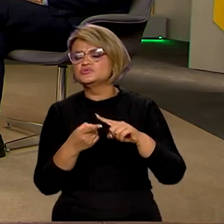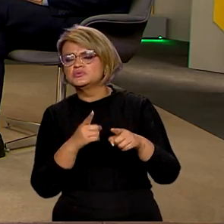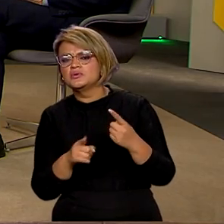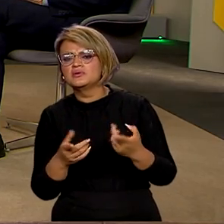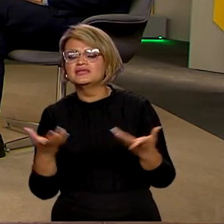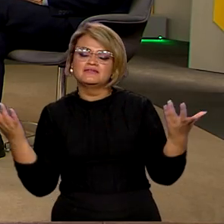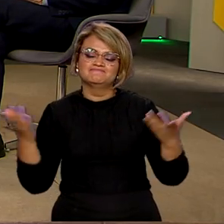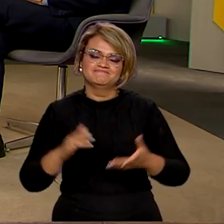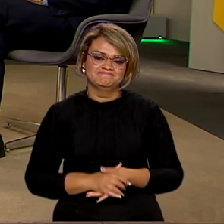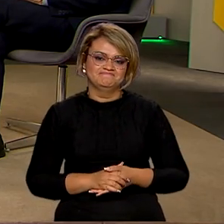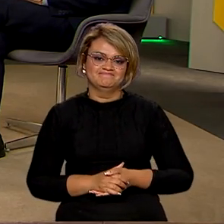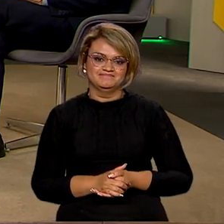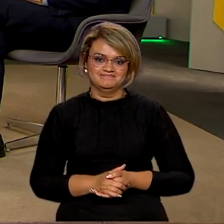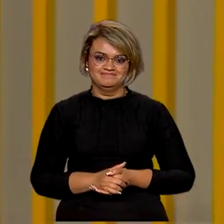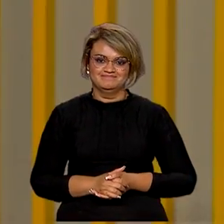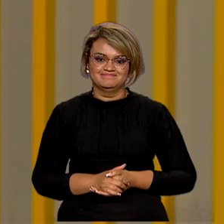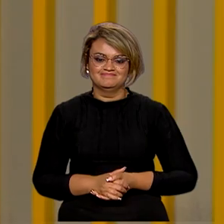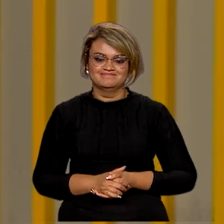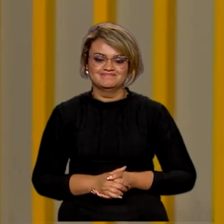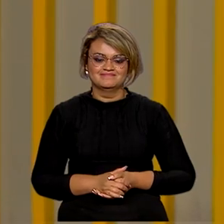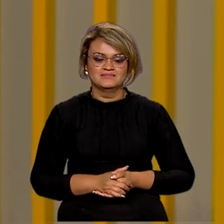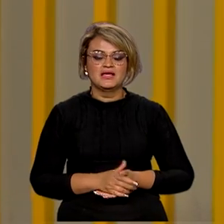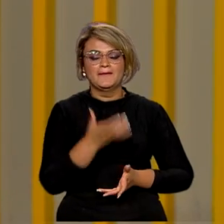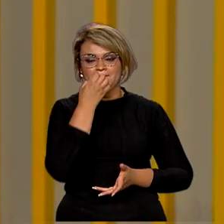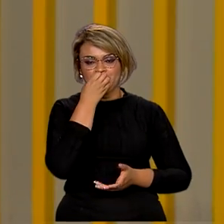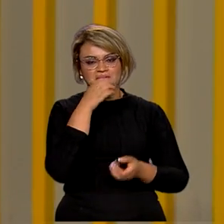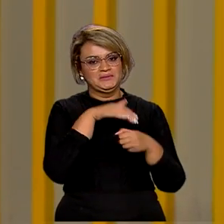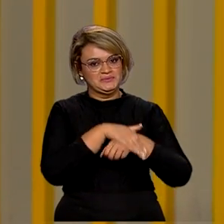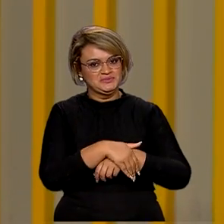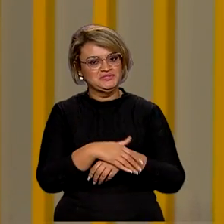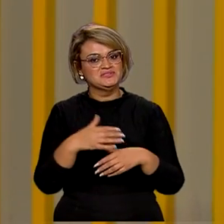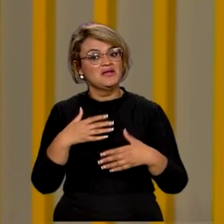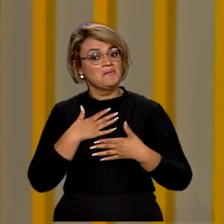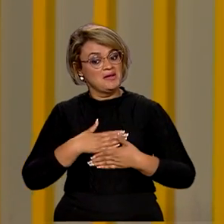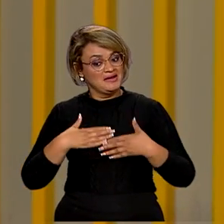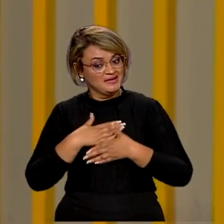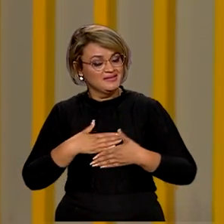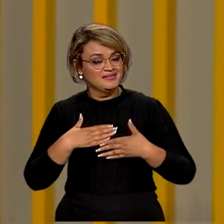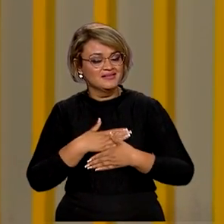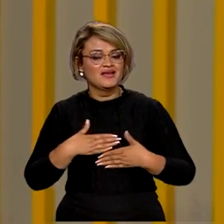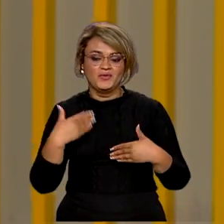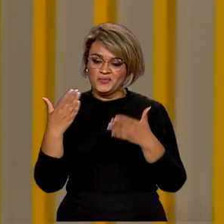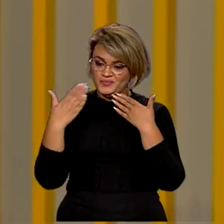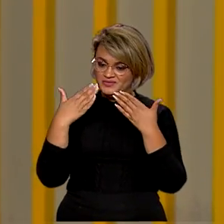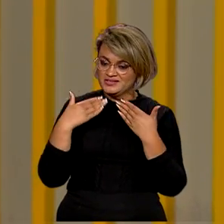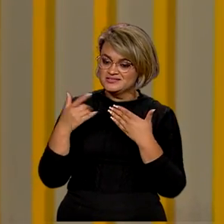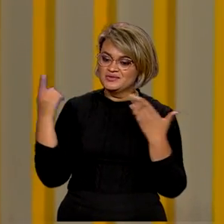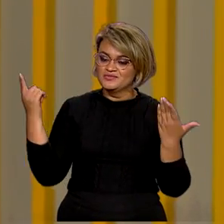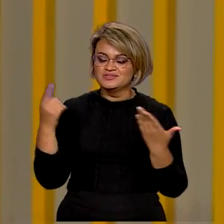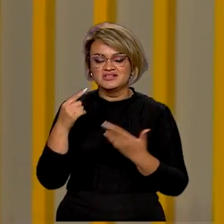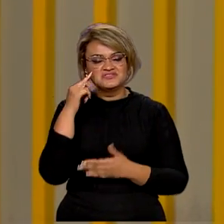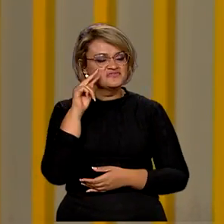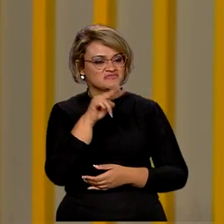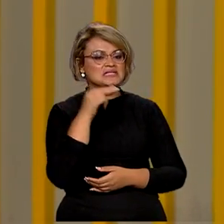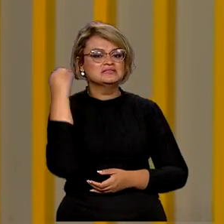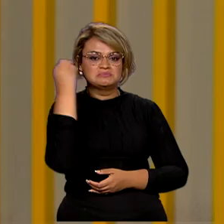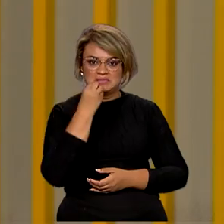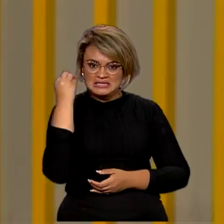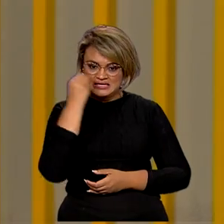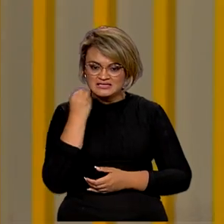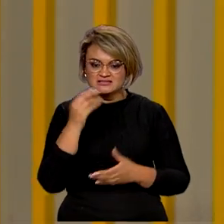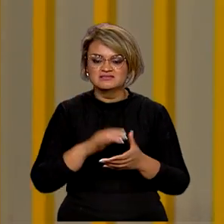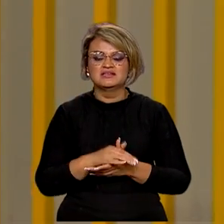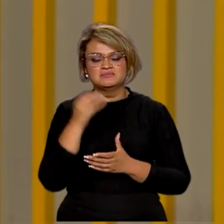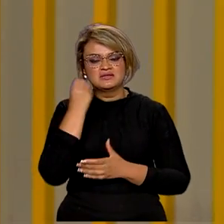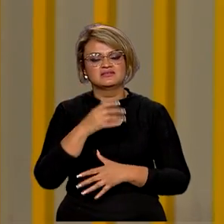do governo? Conta pra gente. Bom, boa noite, é uma alegria, né, ter a oportunidade de vivenciar essa experiência, que é a experiência